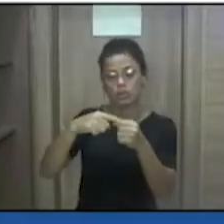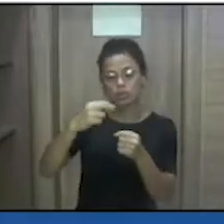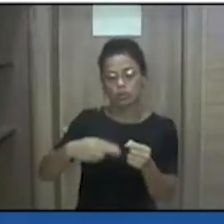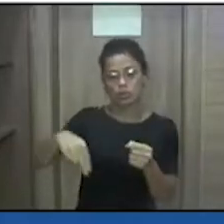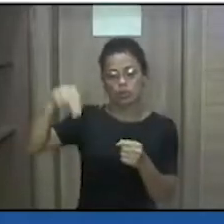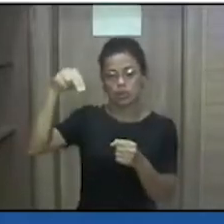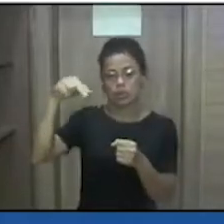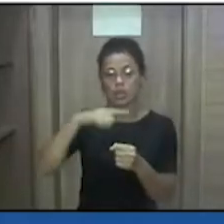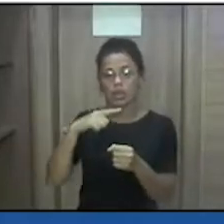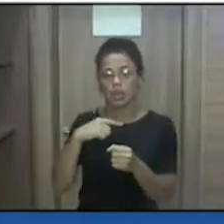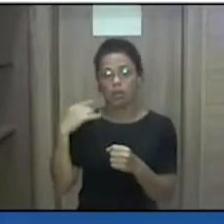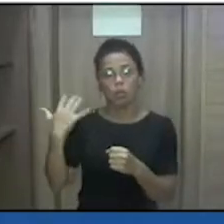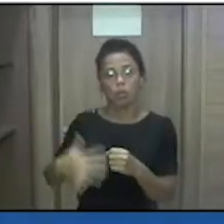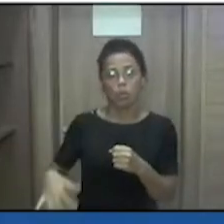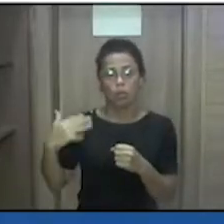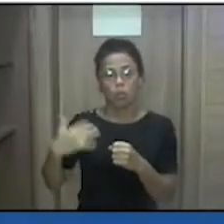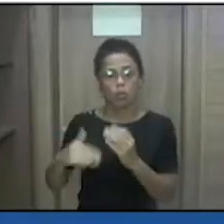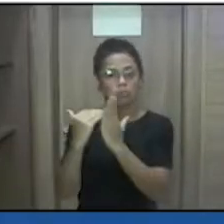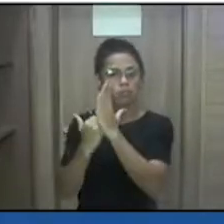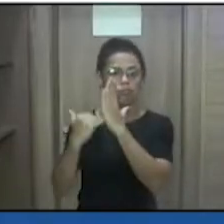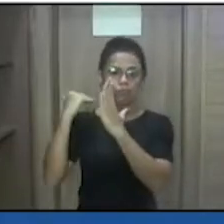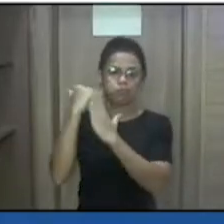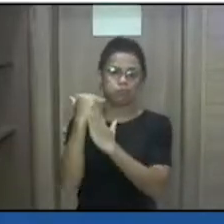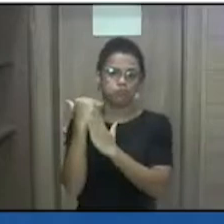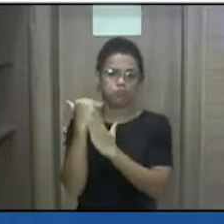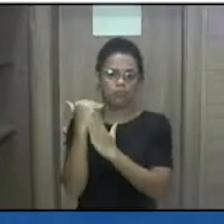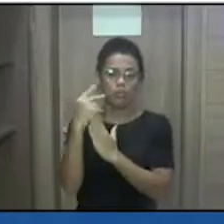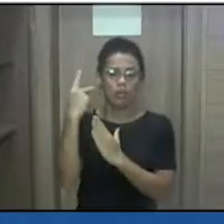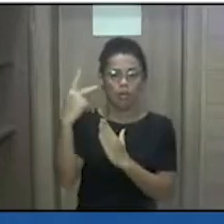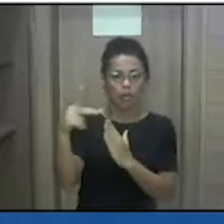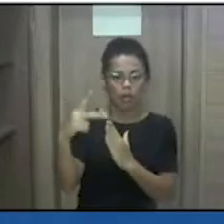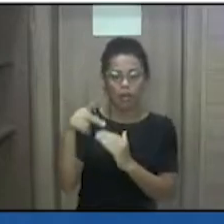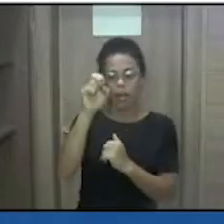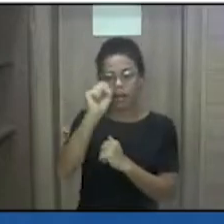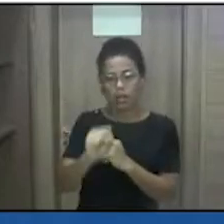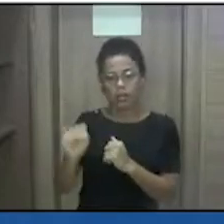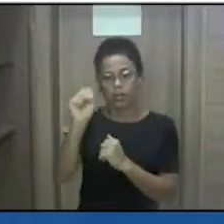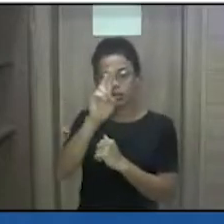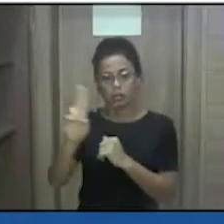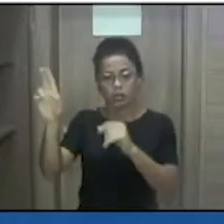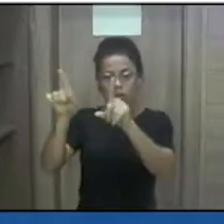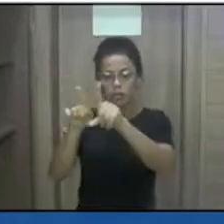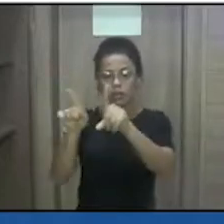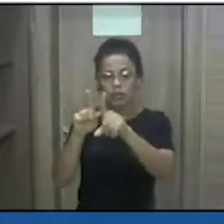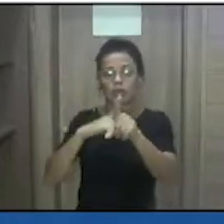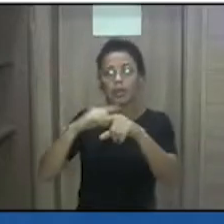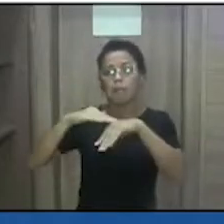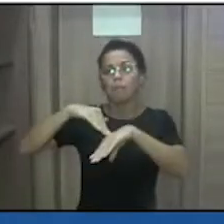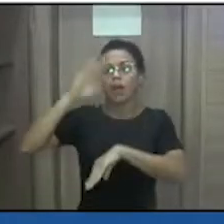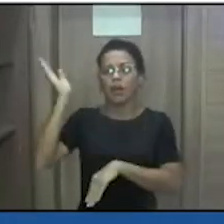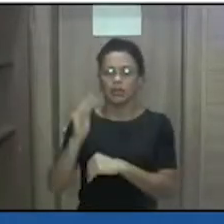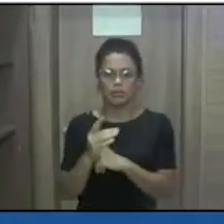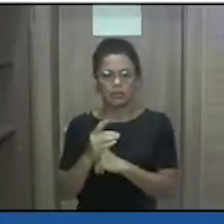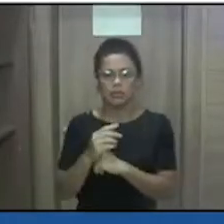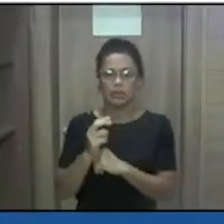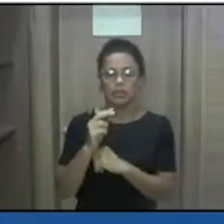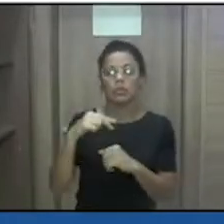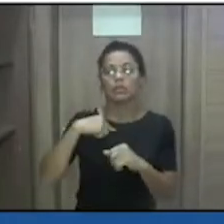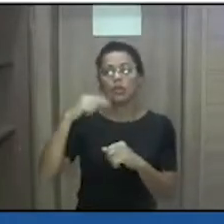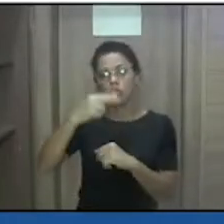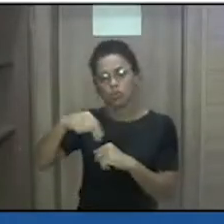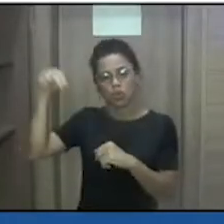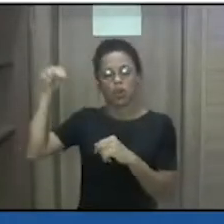maior e considerando aí que a partir do Sudeste a gente começa a ver maiores valores também praticados, Norte e Centro-Oeste